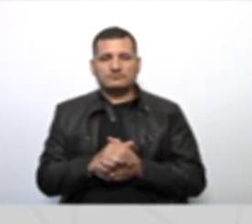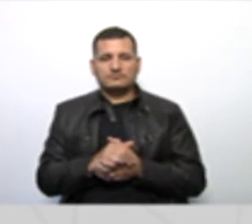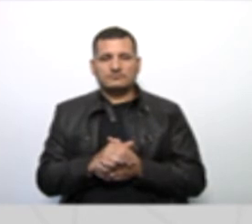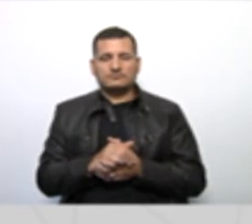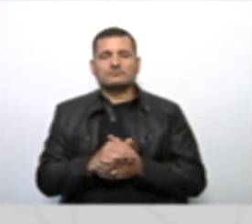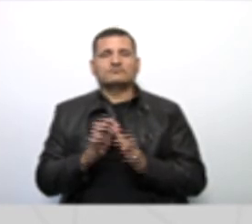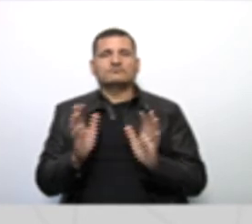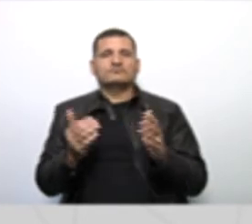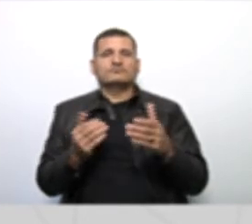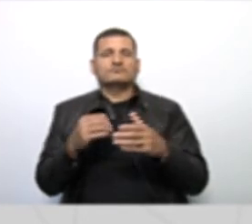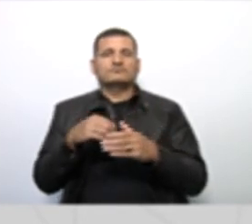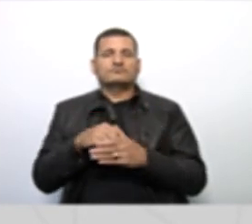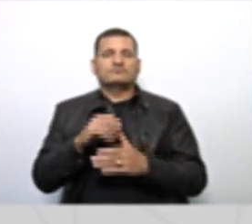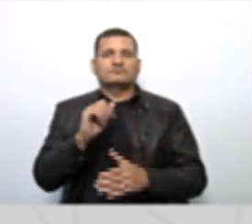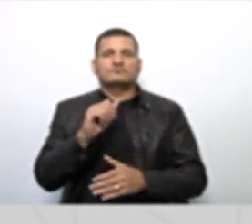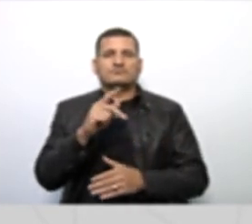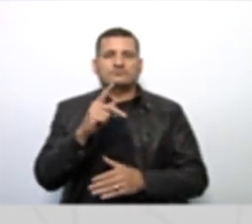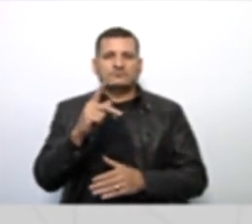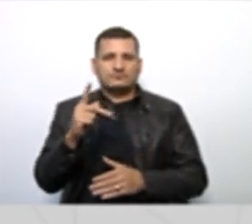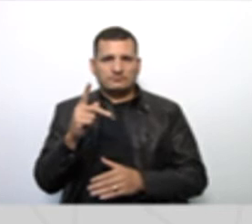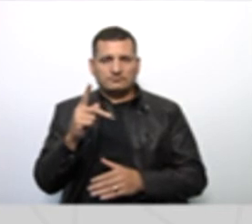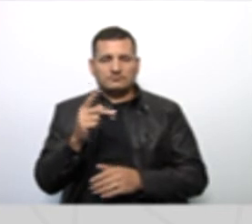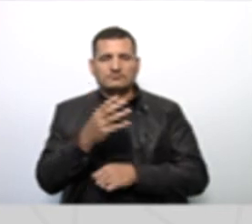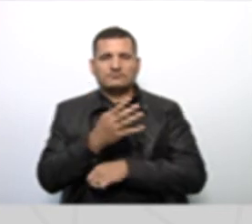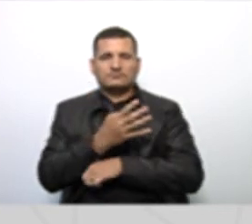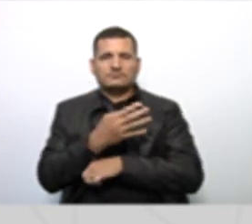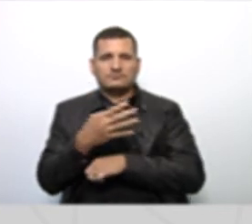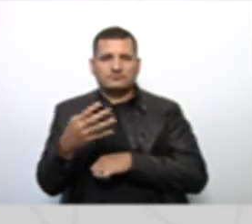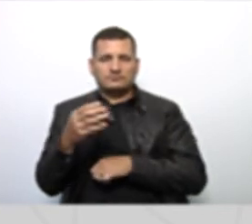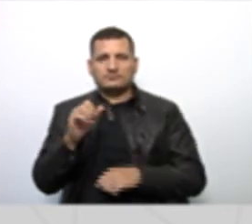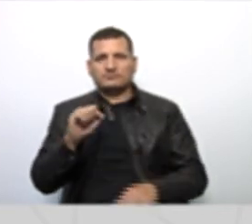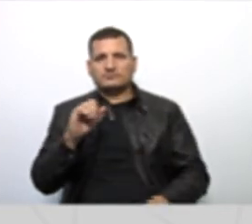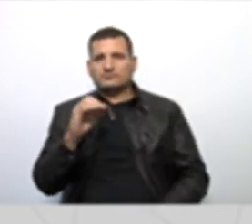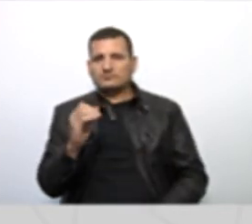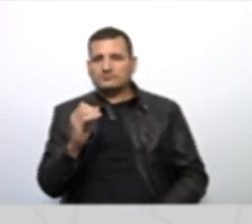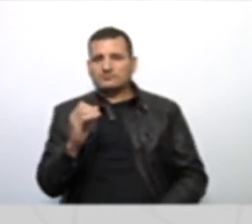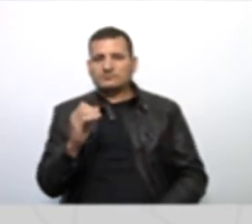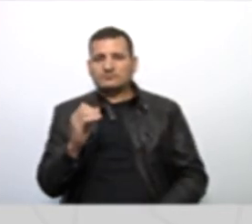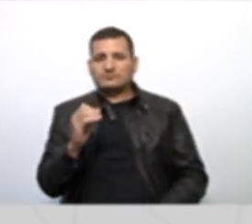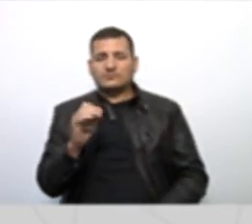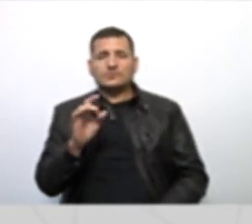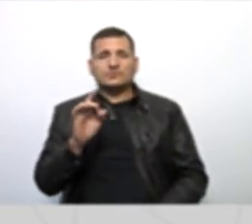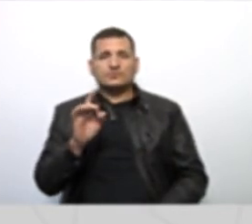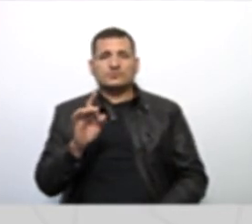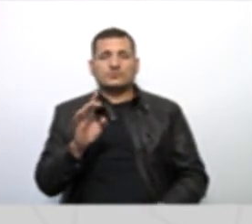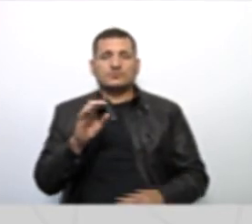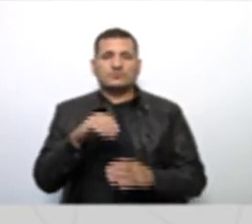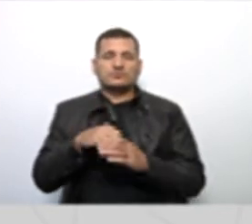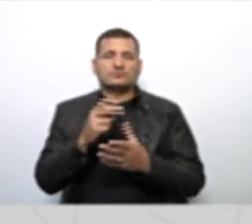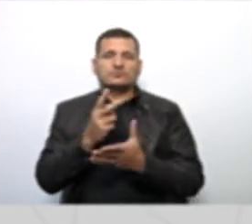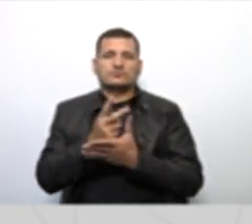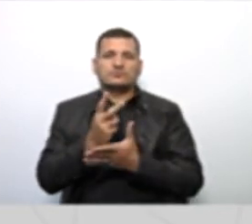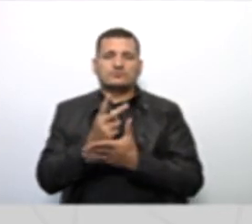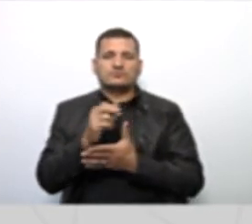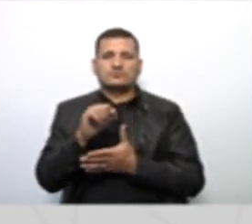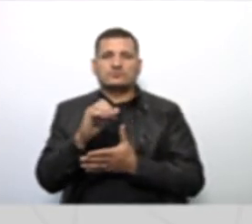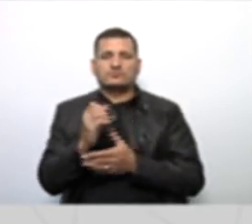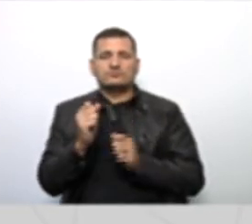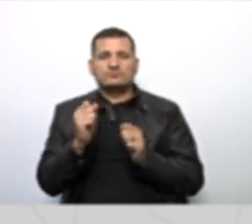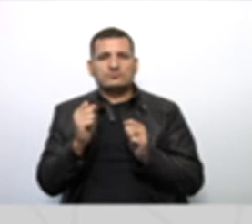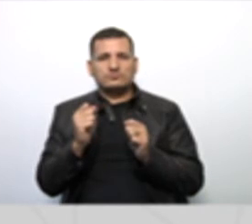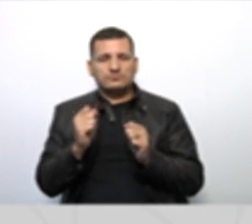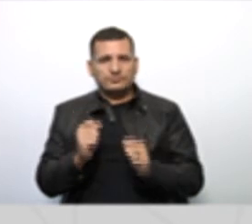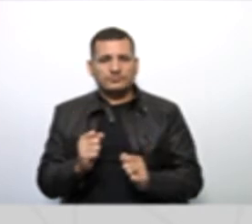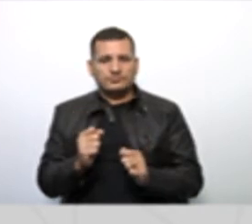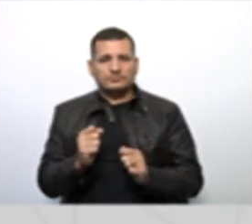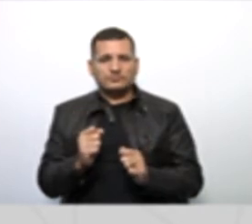Empacotar um aplicativo para a plataforma Windows só pode ser feito dentro do mesmo sistema operacional, assim como